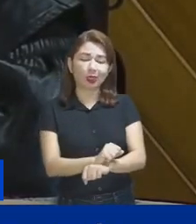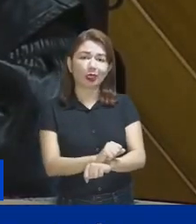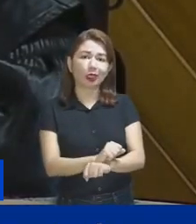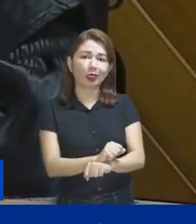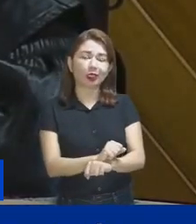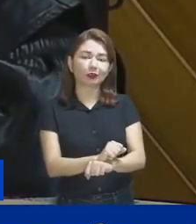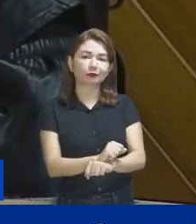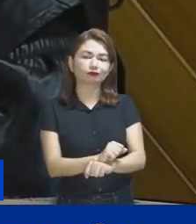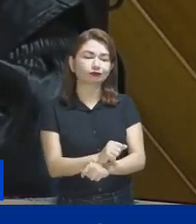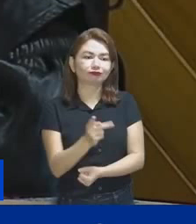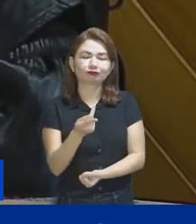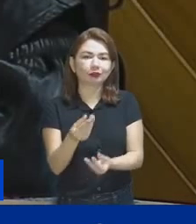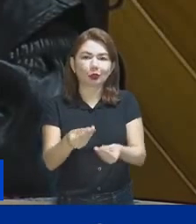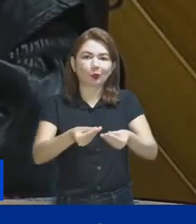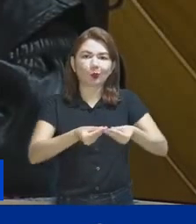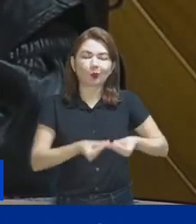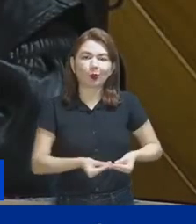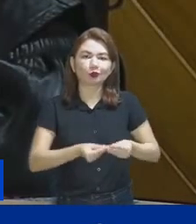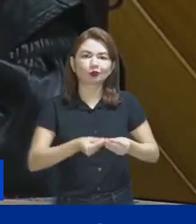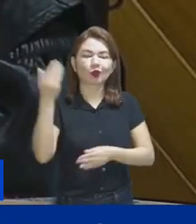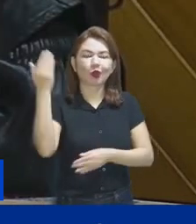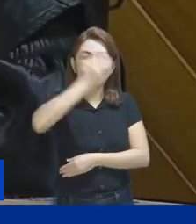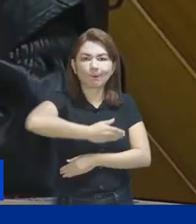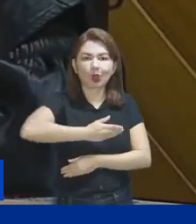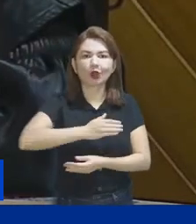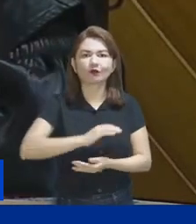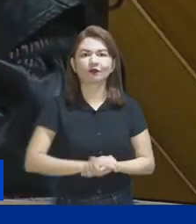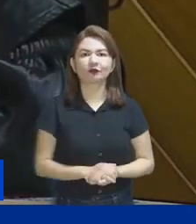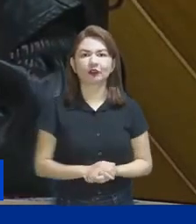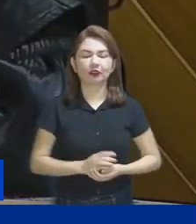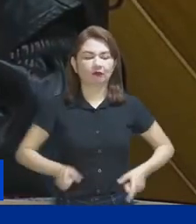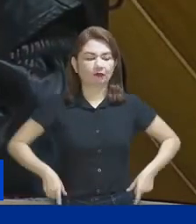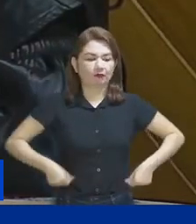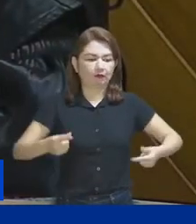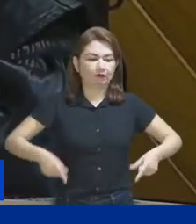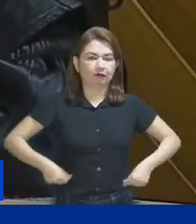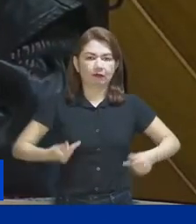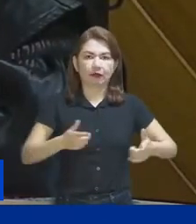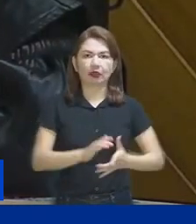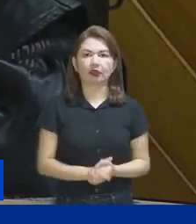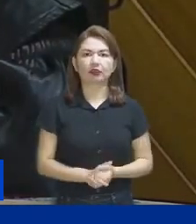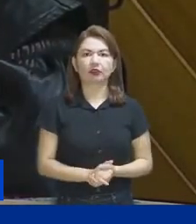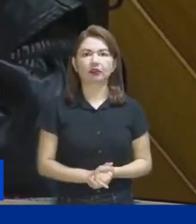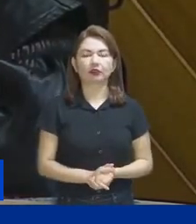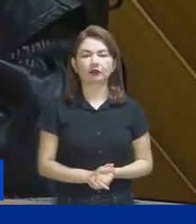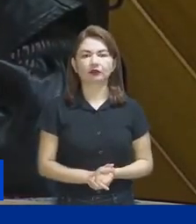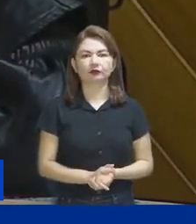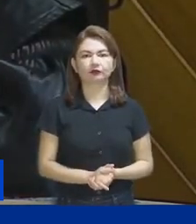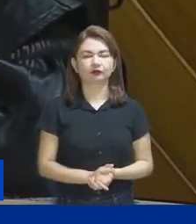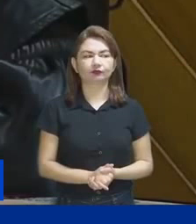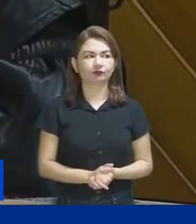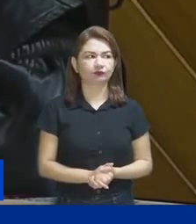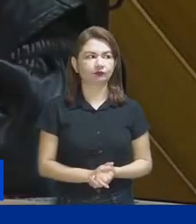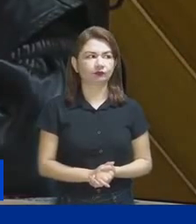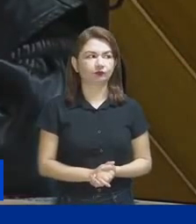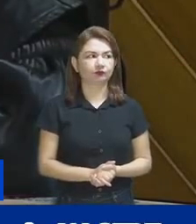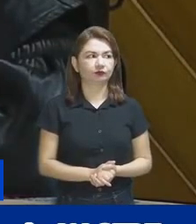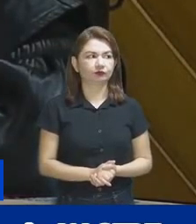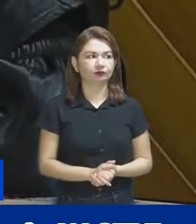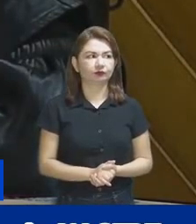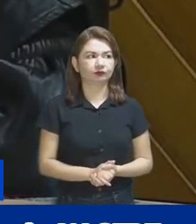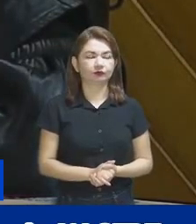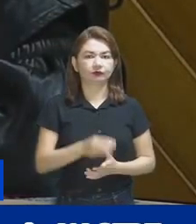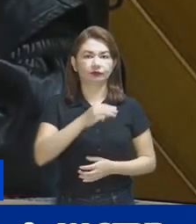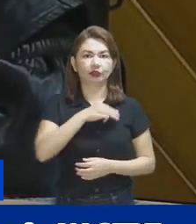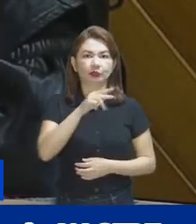de comprovação de alguns gastos indicados dos itens 14 a 21 daquele parecer. O